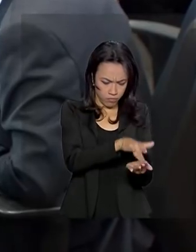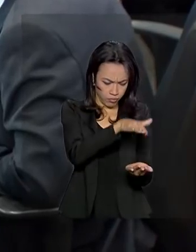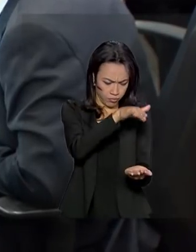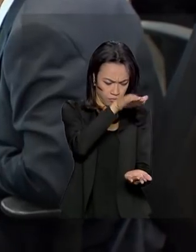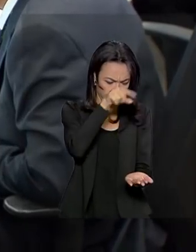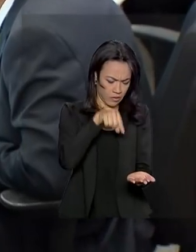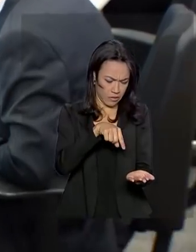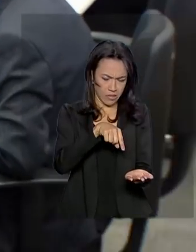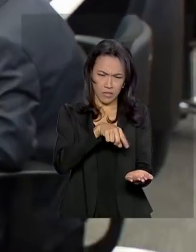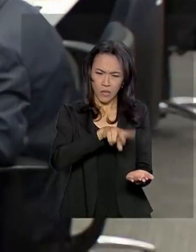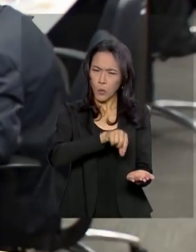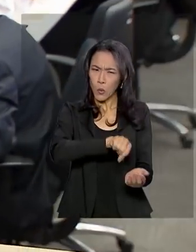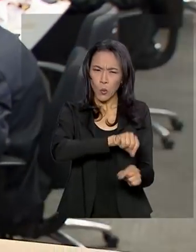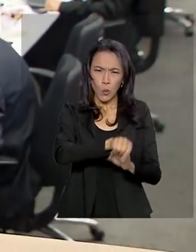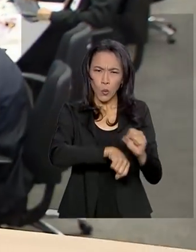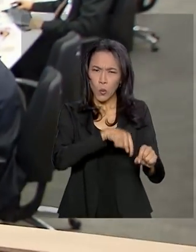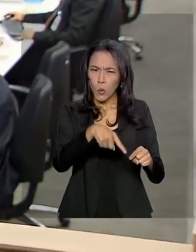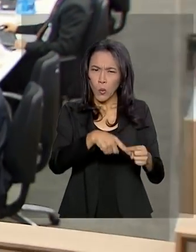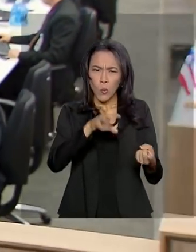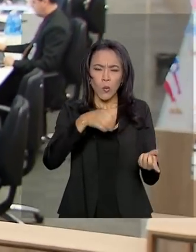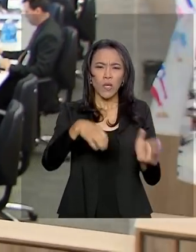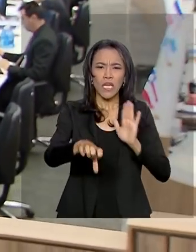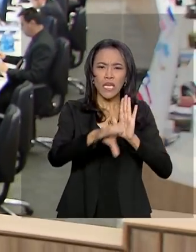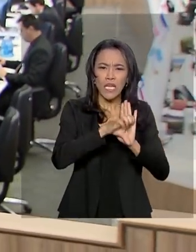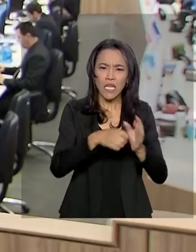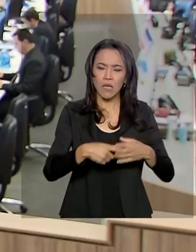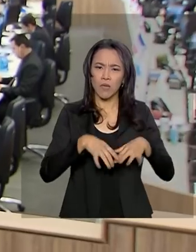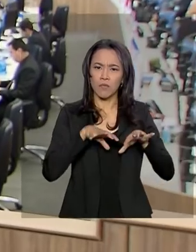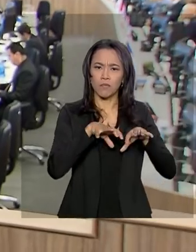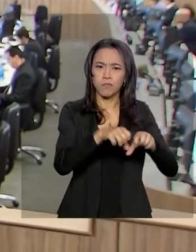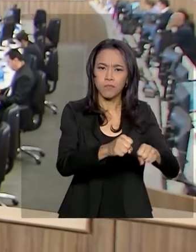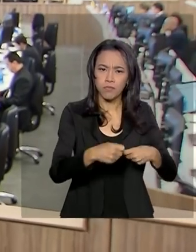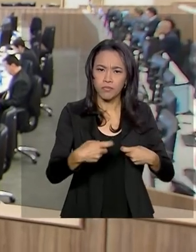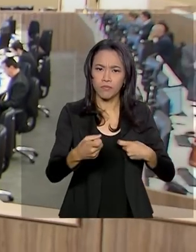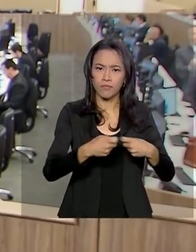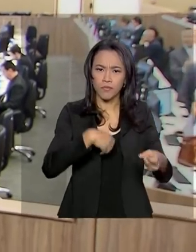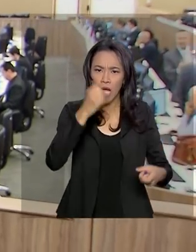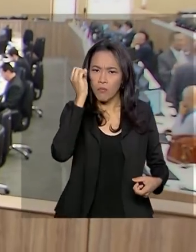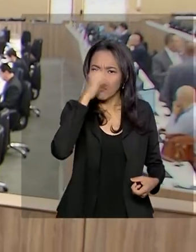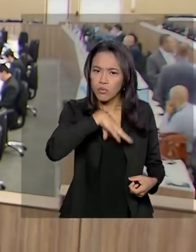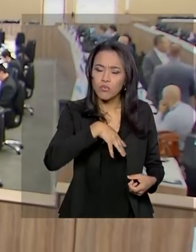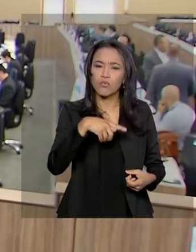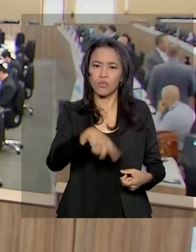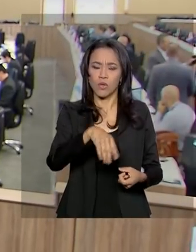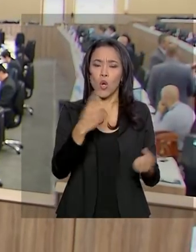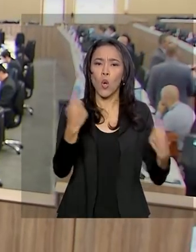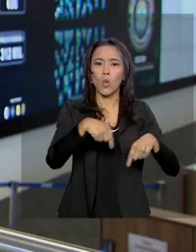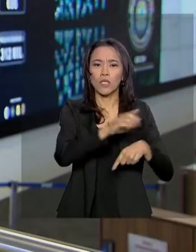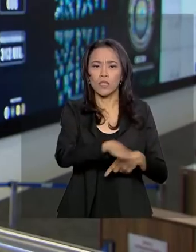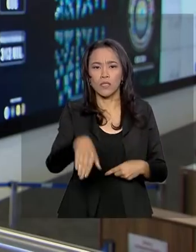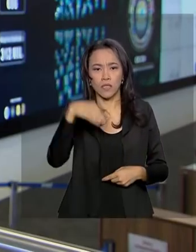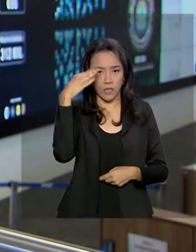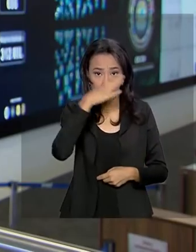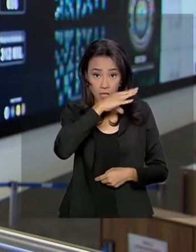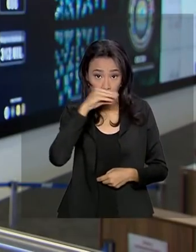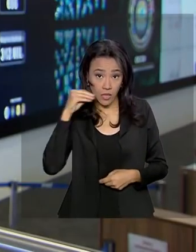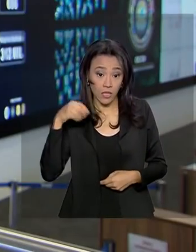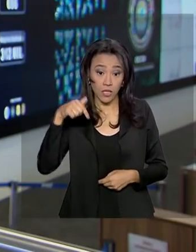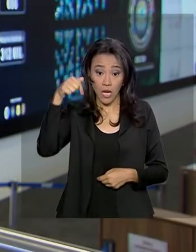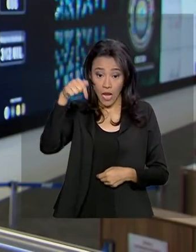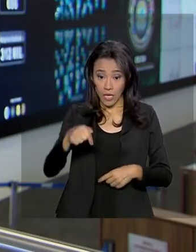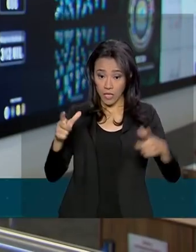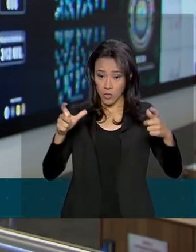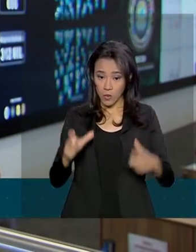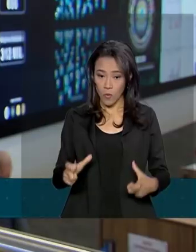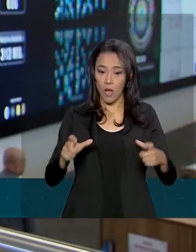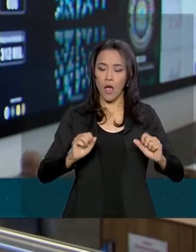conteúdo relacionado aos crimes de exploração sexual praticados contra crianças e adolescentes. Aqui no Centro Integrado